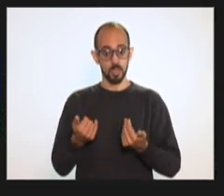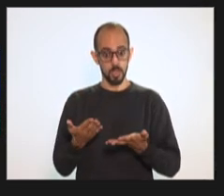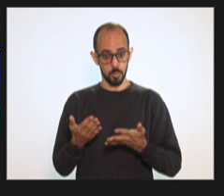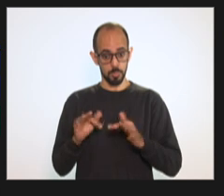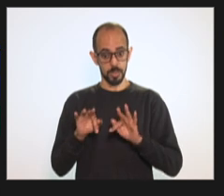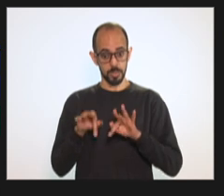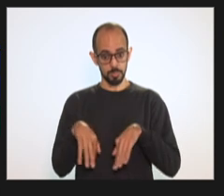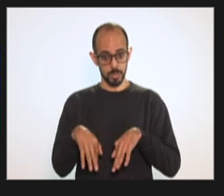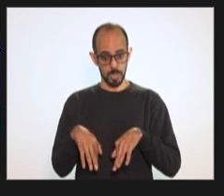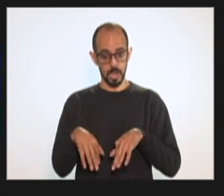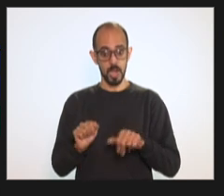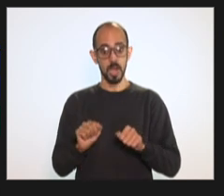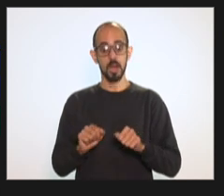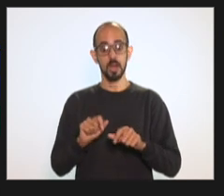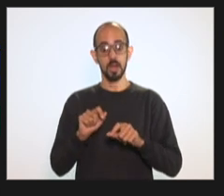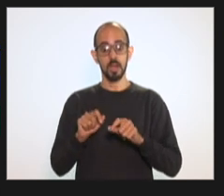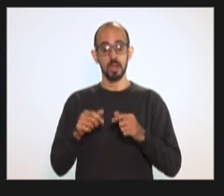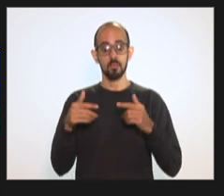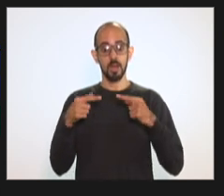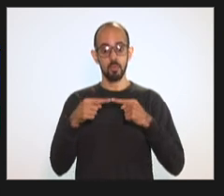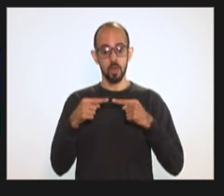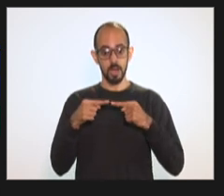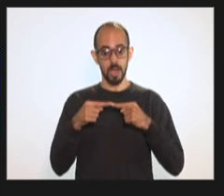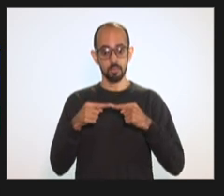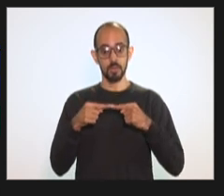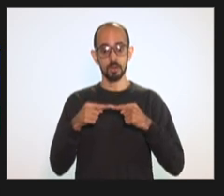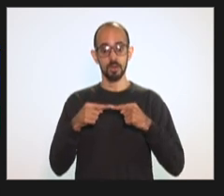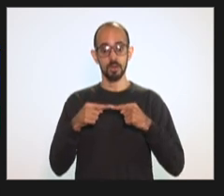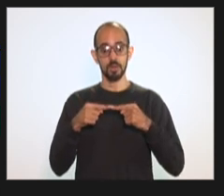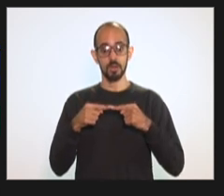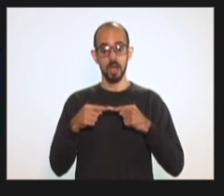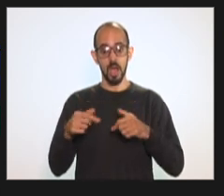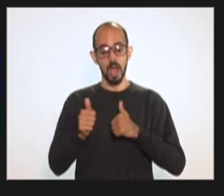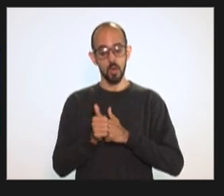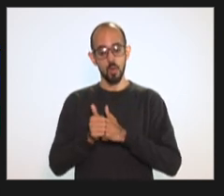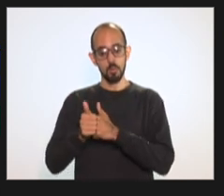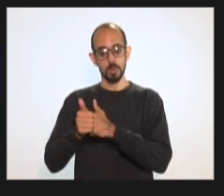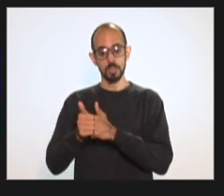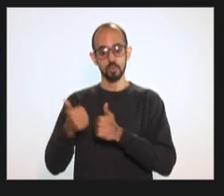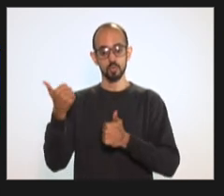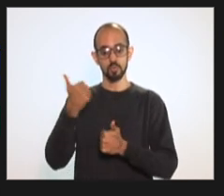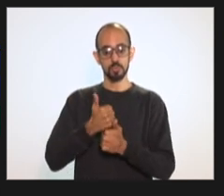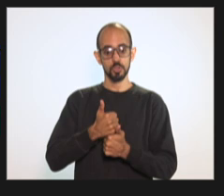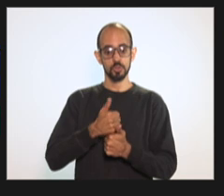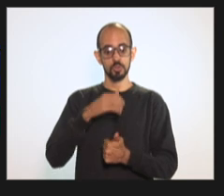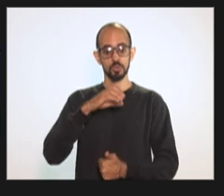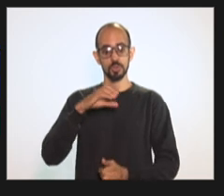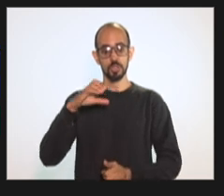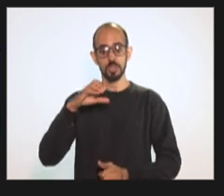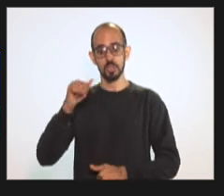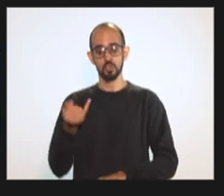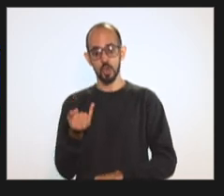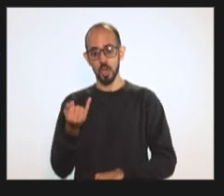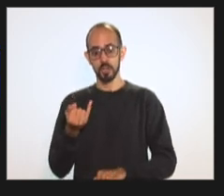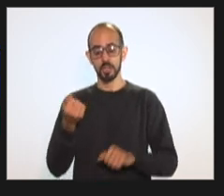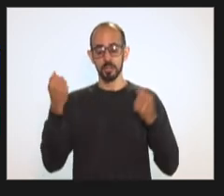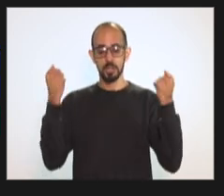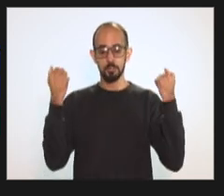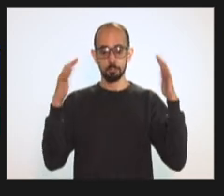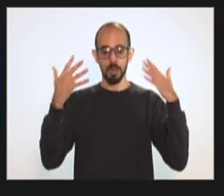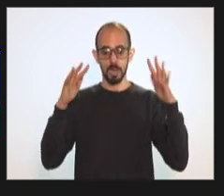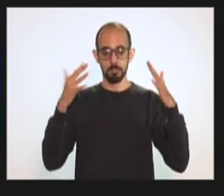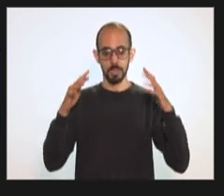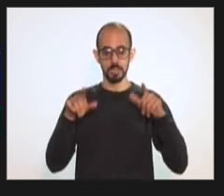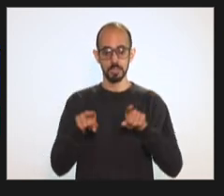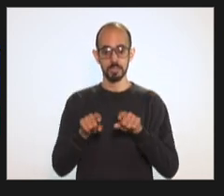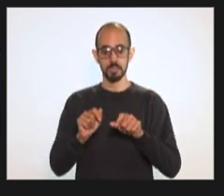terminar de dar o parecer, o nosso parecer é favorável, acompanhando o substitutivo da CCJ e parabenizar a